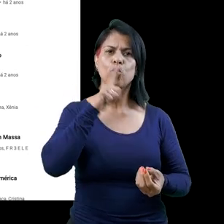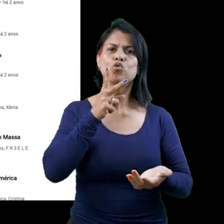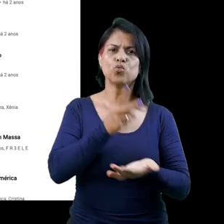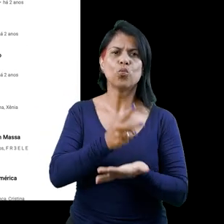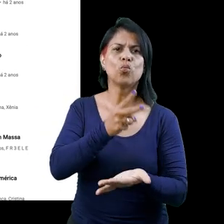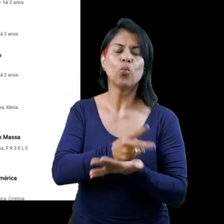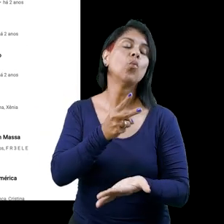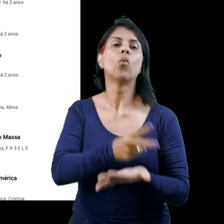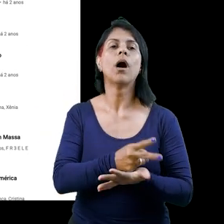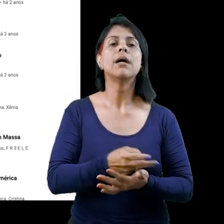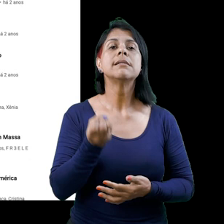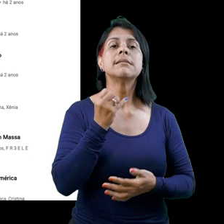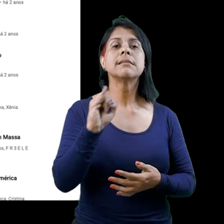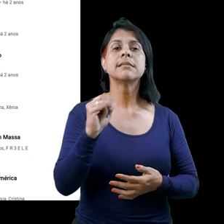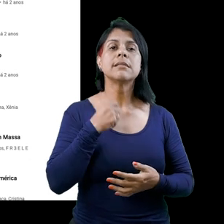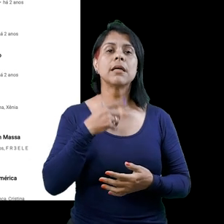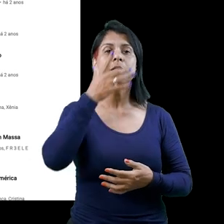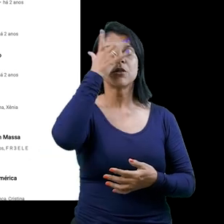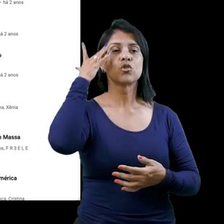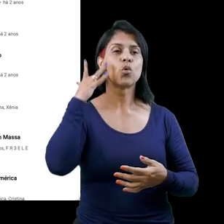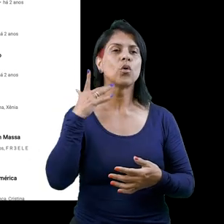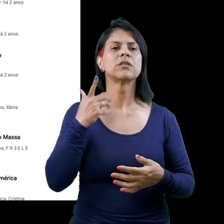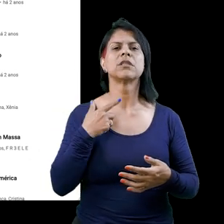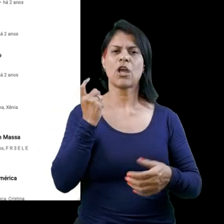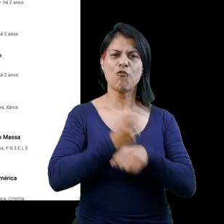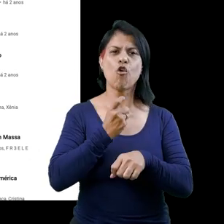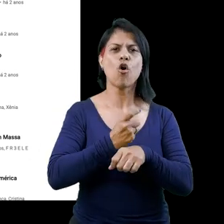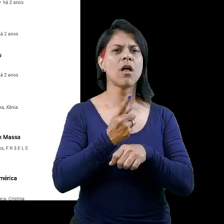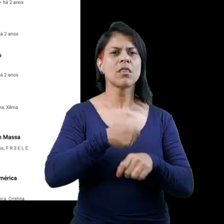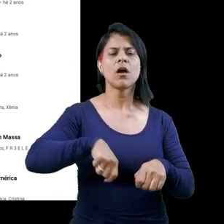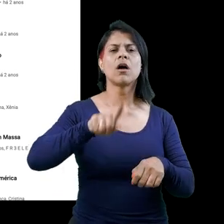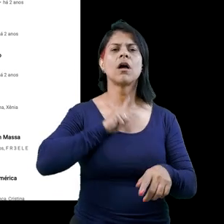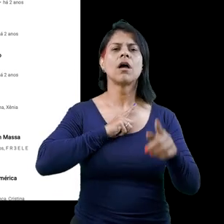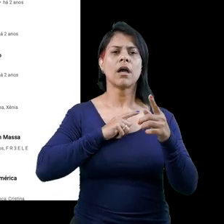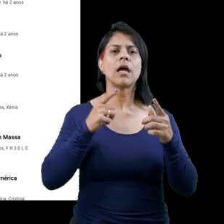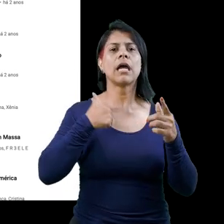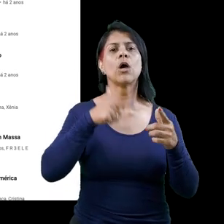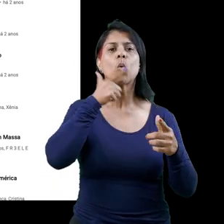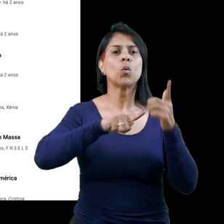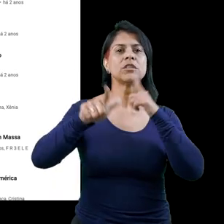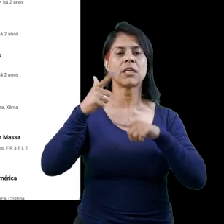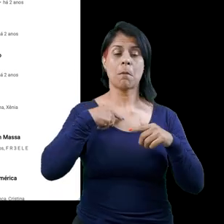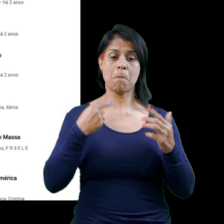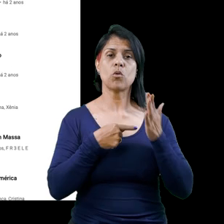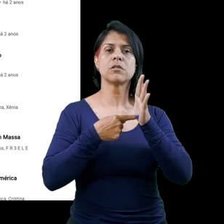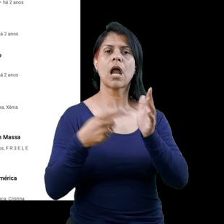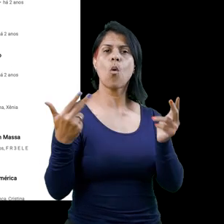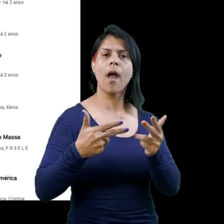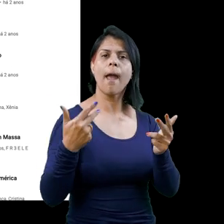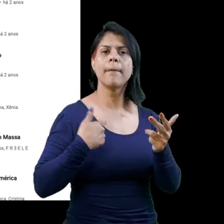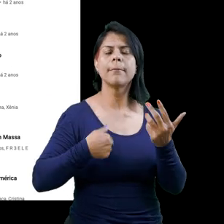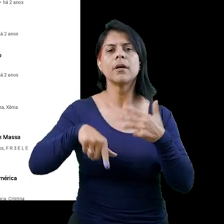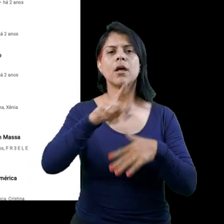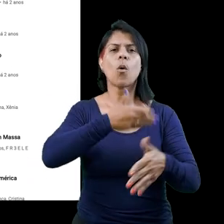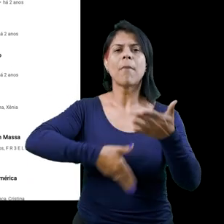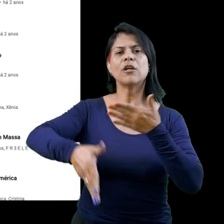de fortalecimento. Fazemos feijinho com conhecimento de prática ancestral. Vejo muito ganho de AP, te apresento o rap de quintal. Compartilhado com